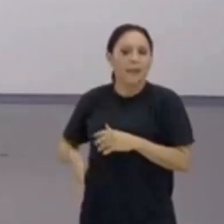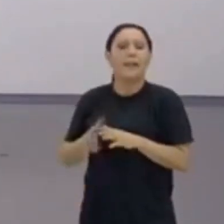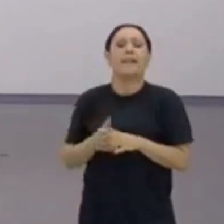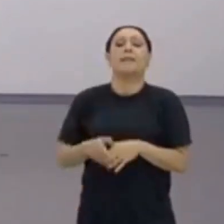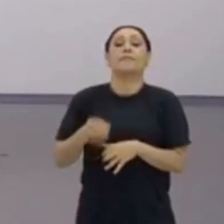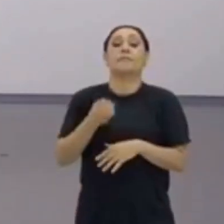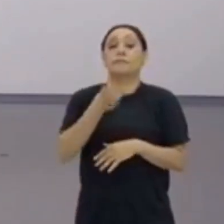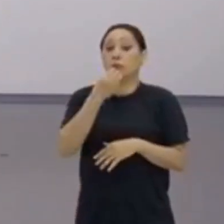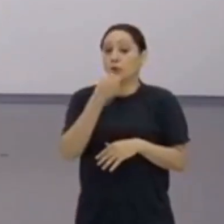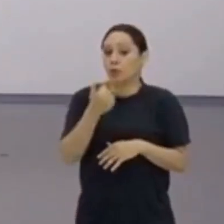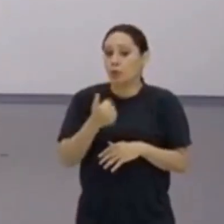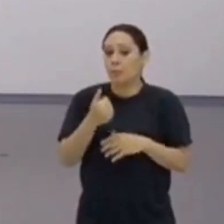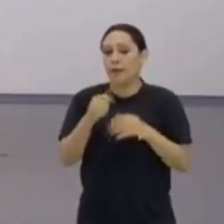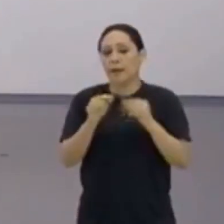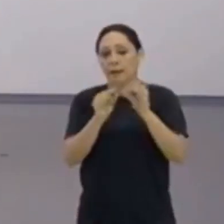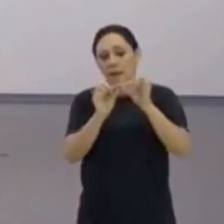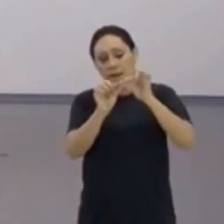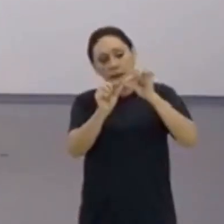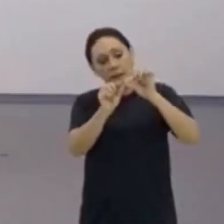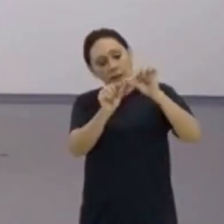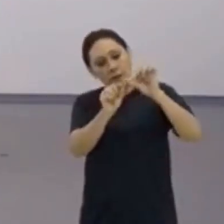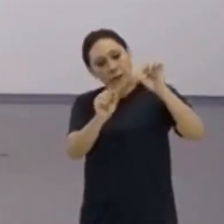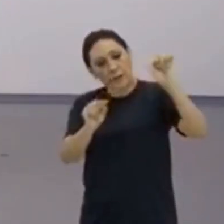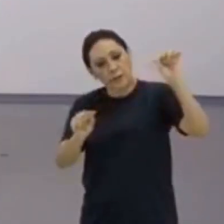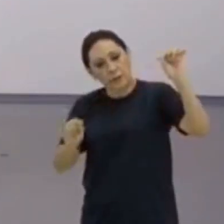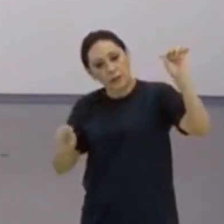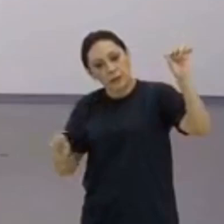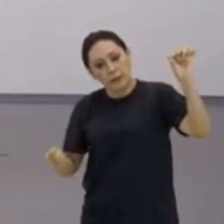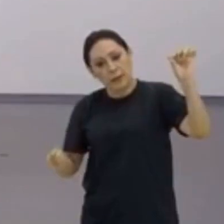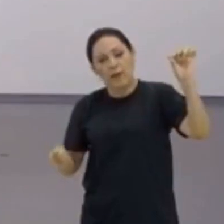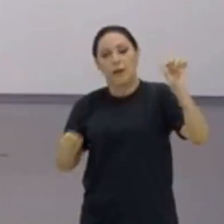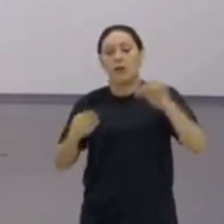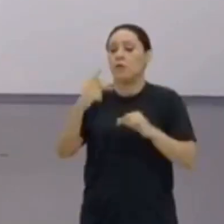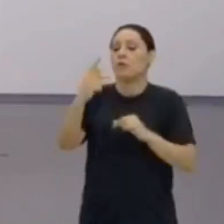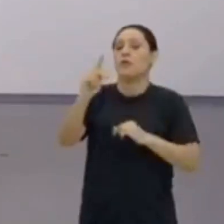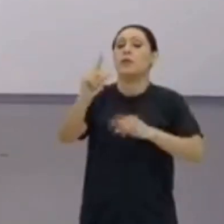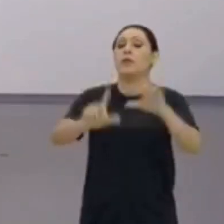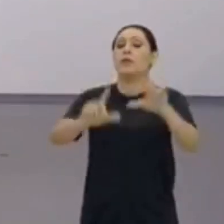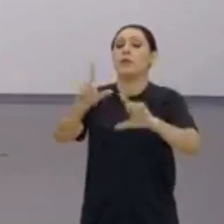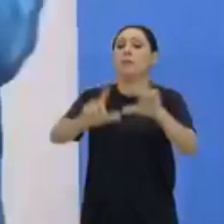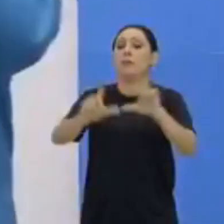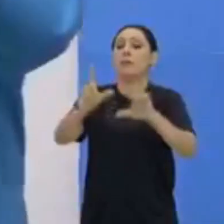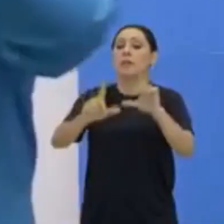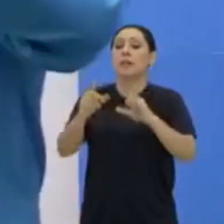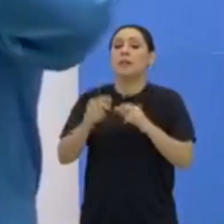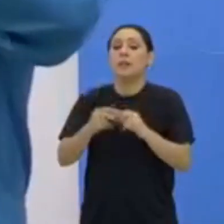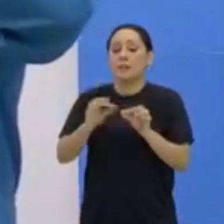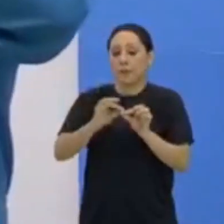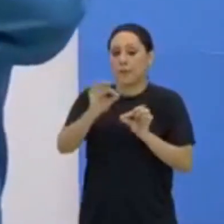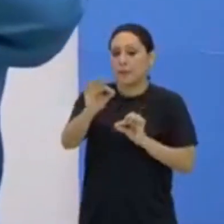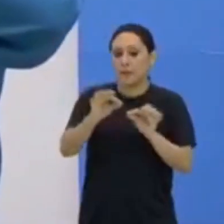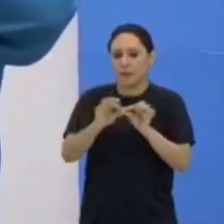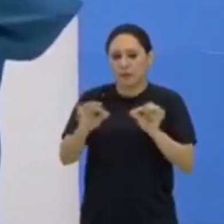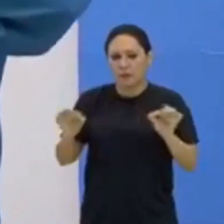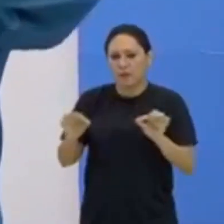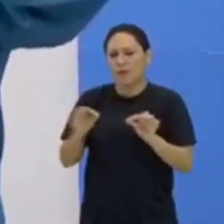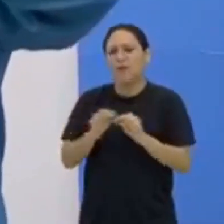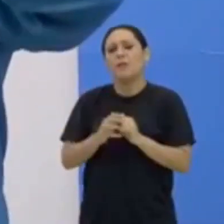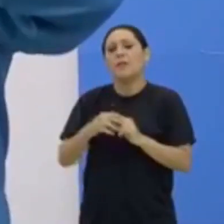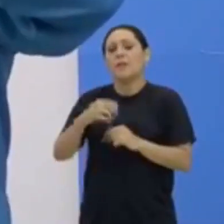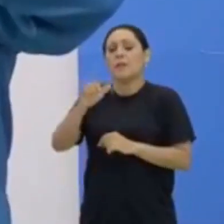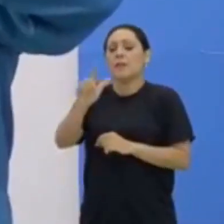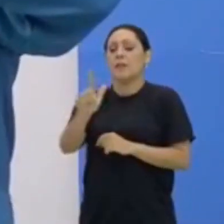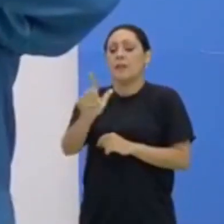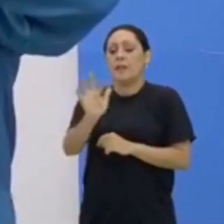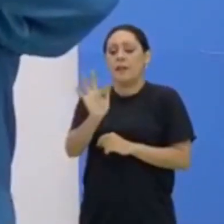Tudo bem? Gente, a diagonal do teu celular, do teu televisor, que vai medir exatamente essa, na biologia chamam de falange,